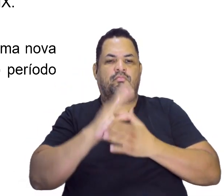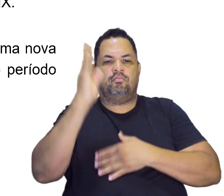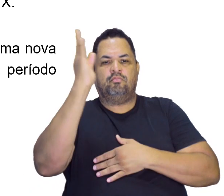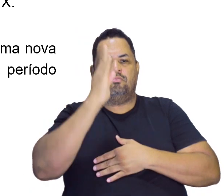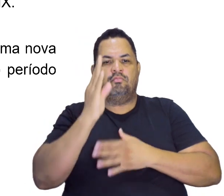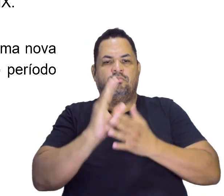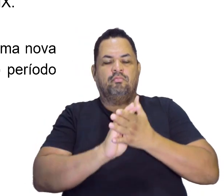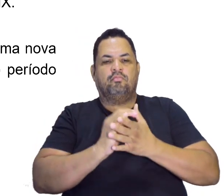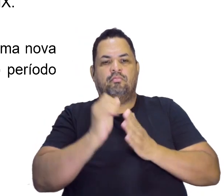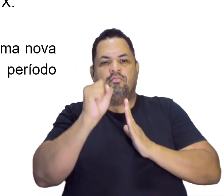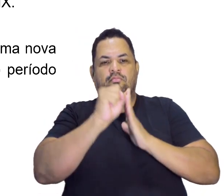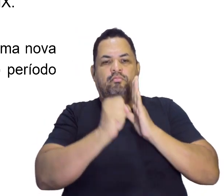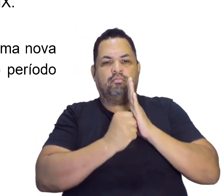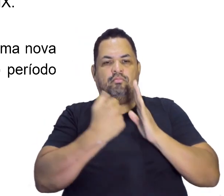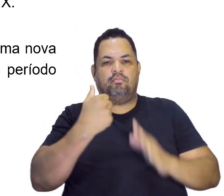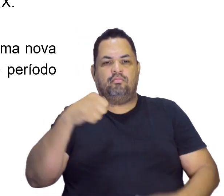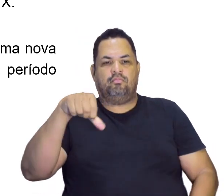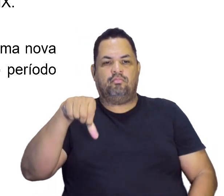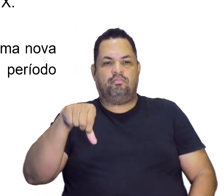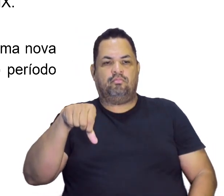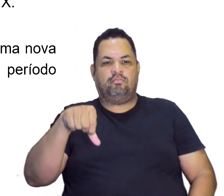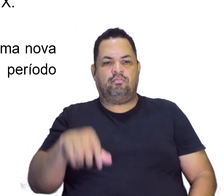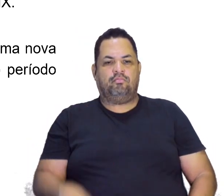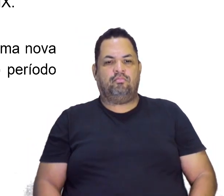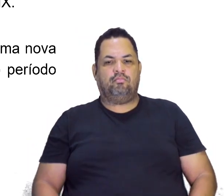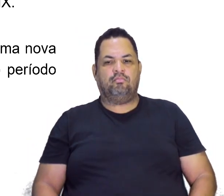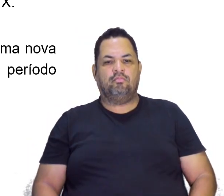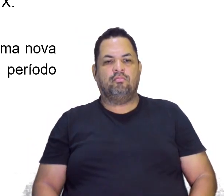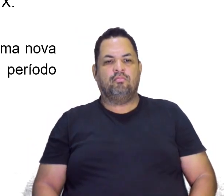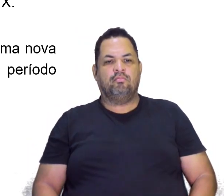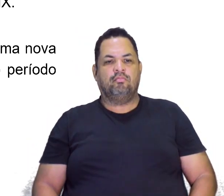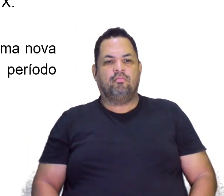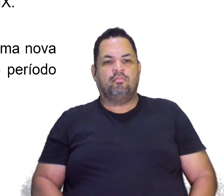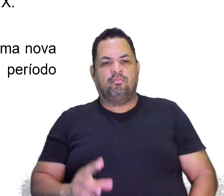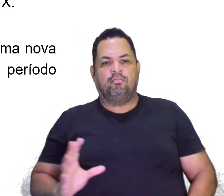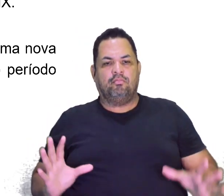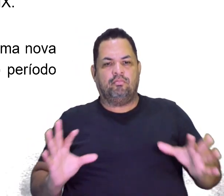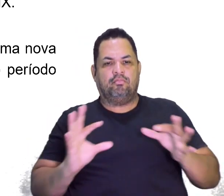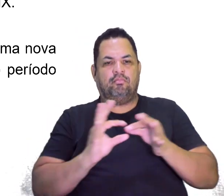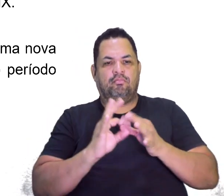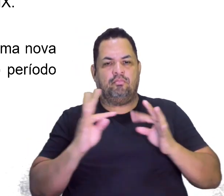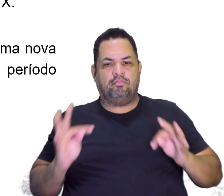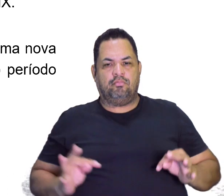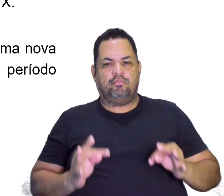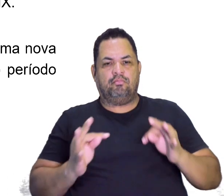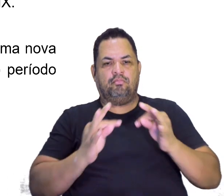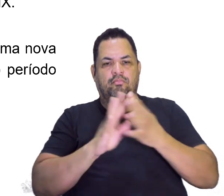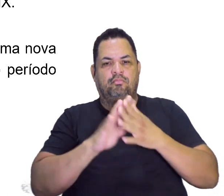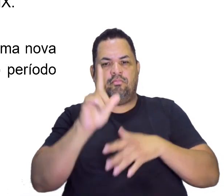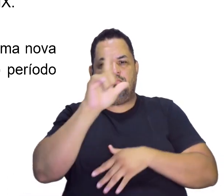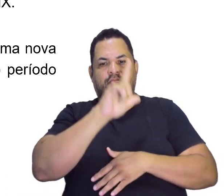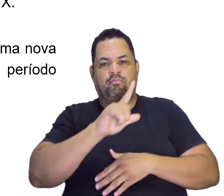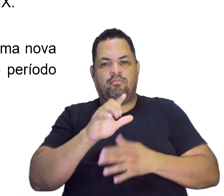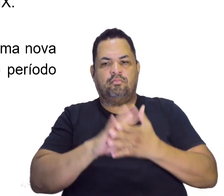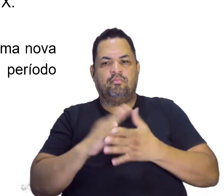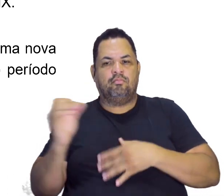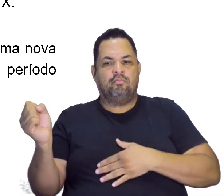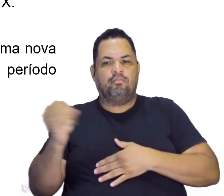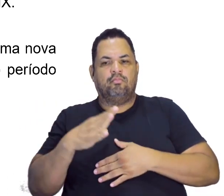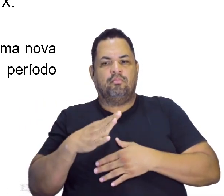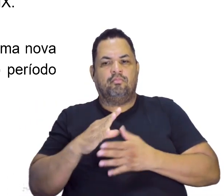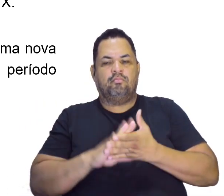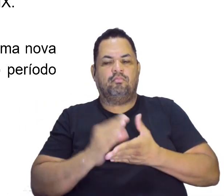no Brasil desde o século XIX. Ou uniu técnicas literárias de maneira